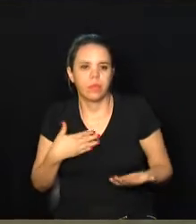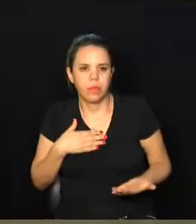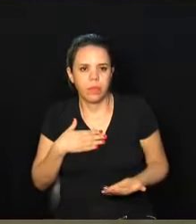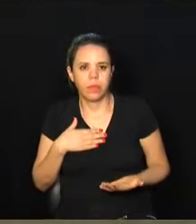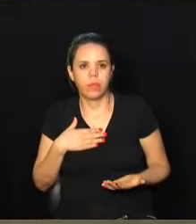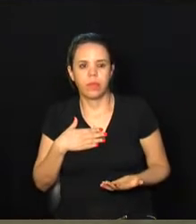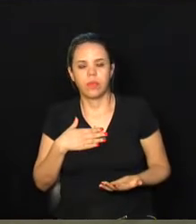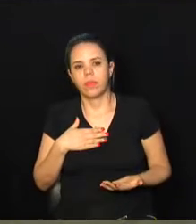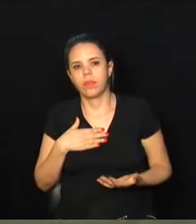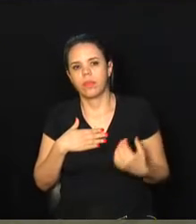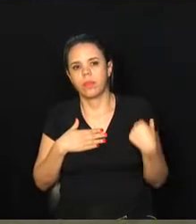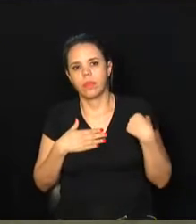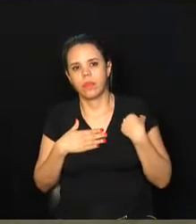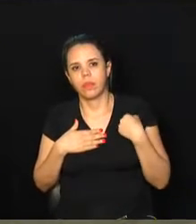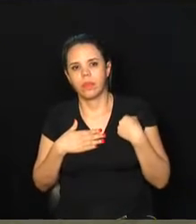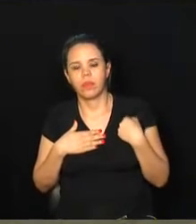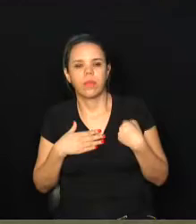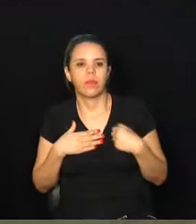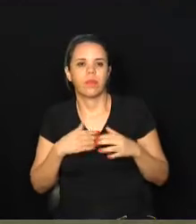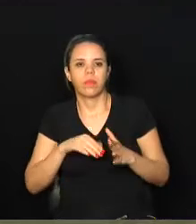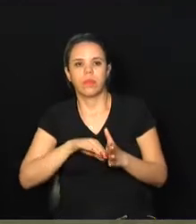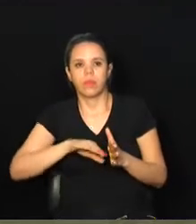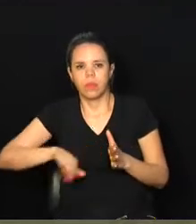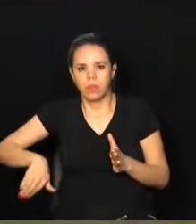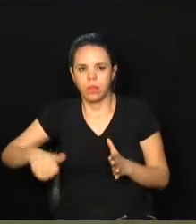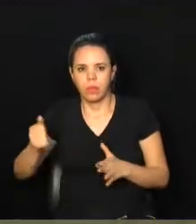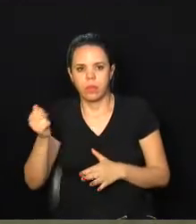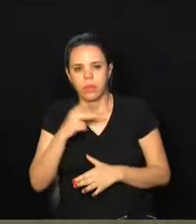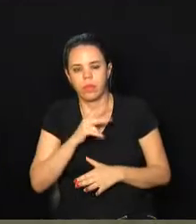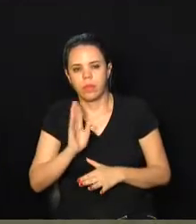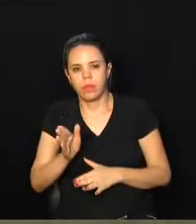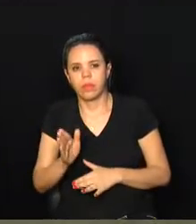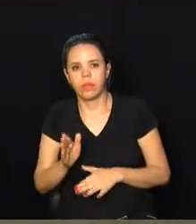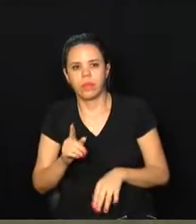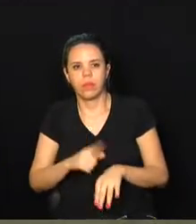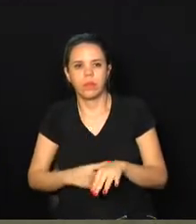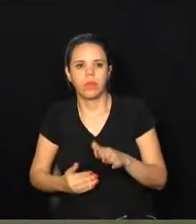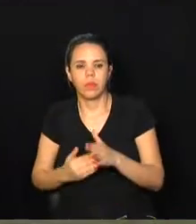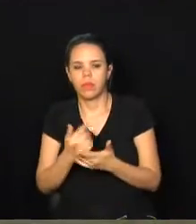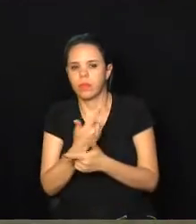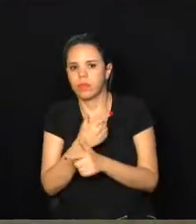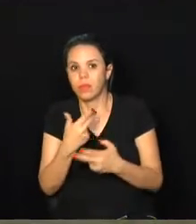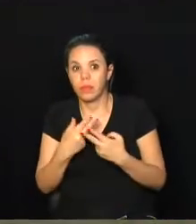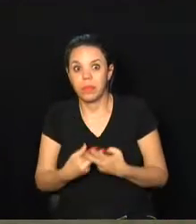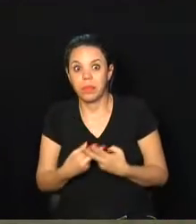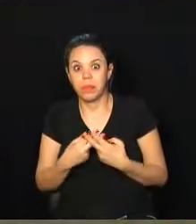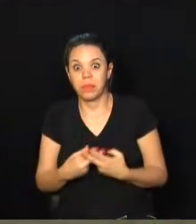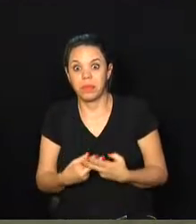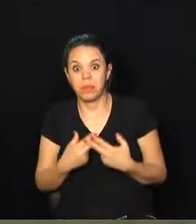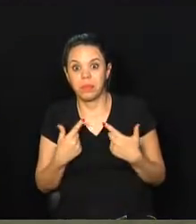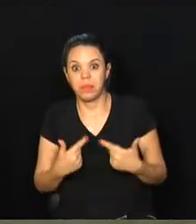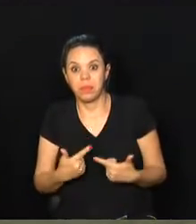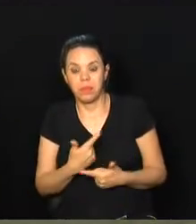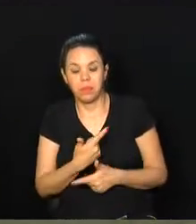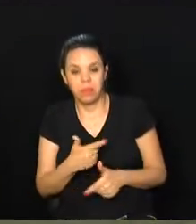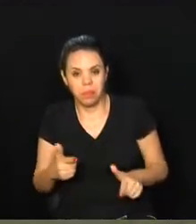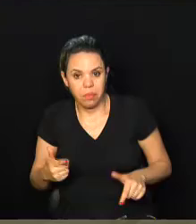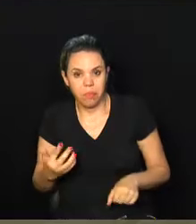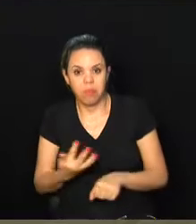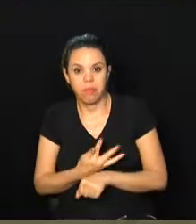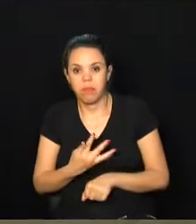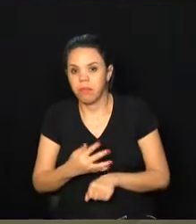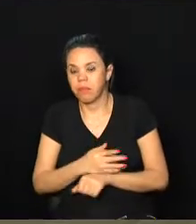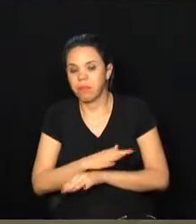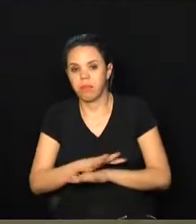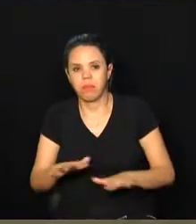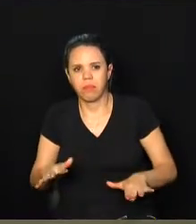um cara retirante. Não tenho paciência, não tenho saco, já aguei. Sabe